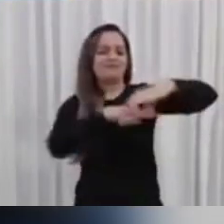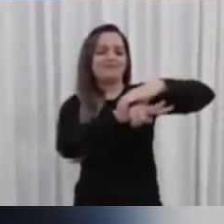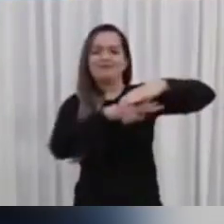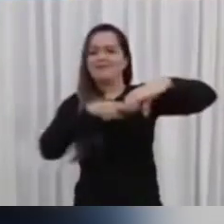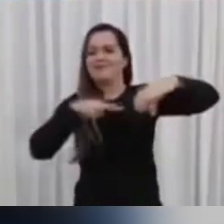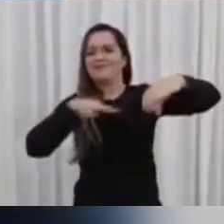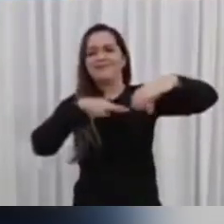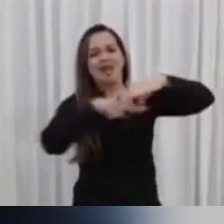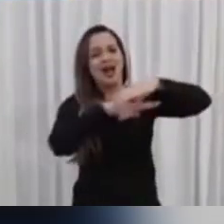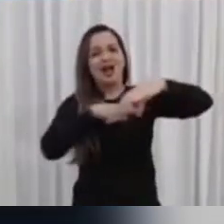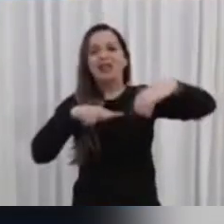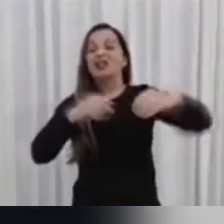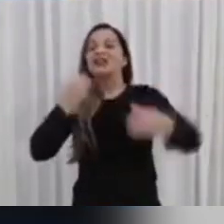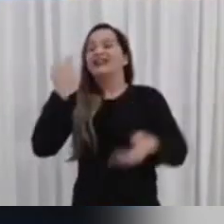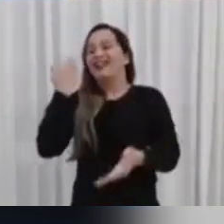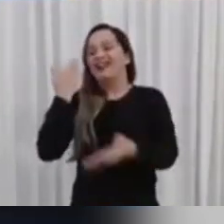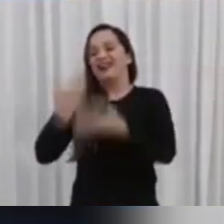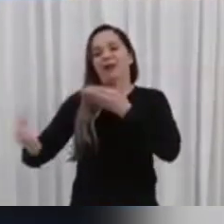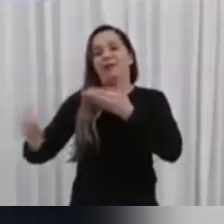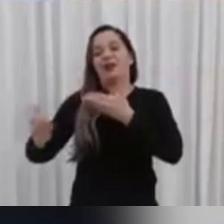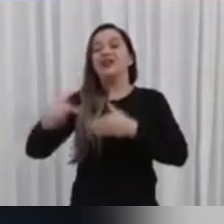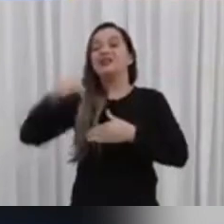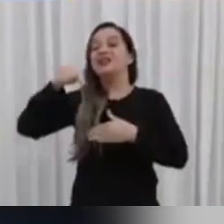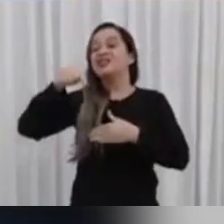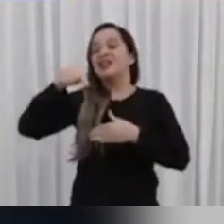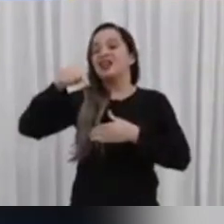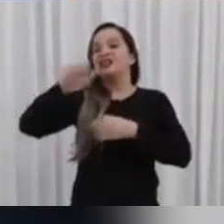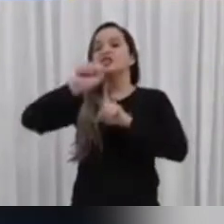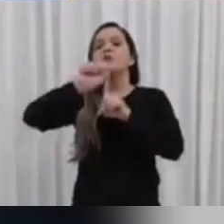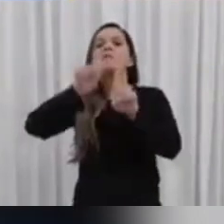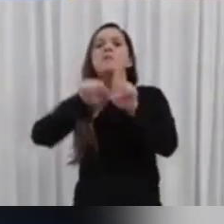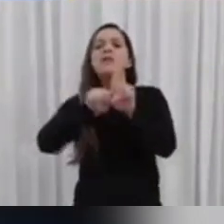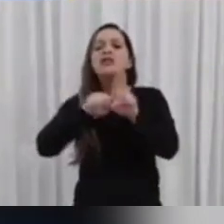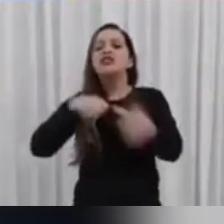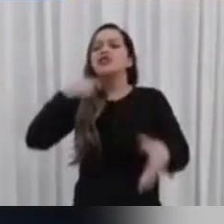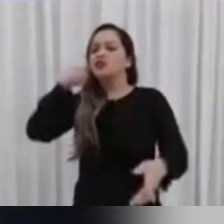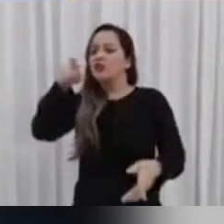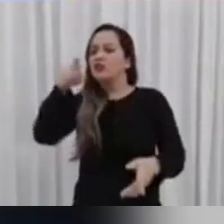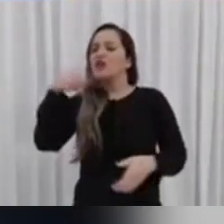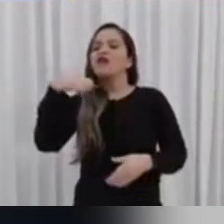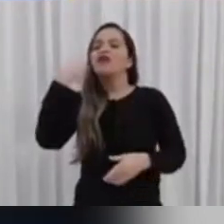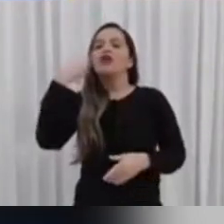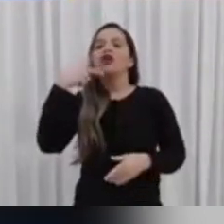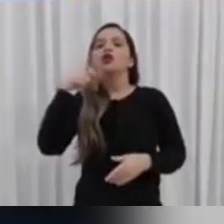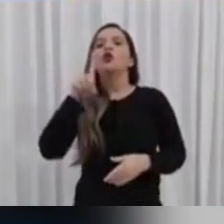está lutando, junto com seu pai, vereador José Maria Tapajós, para o setor